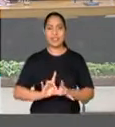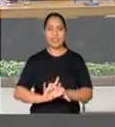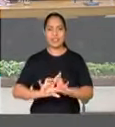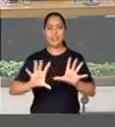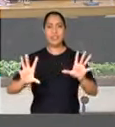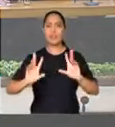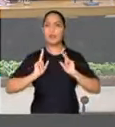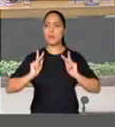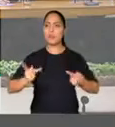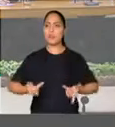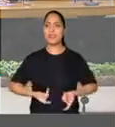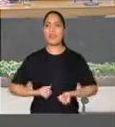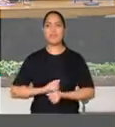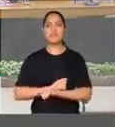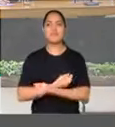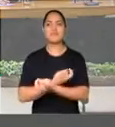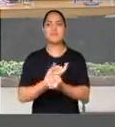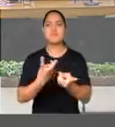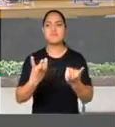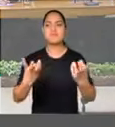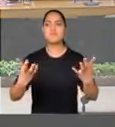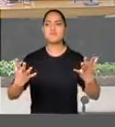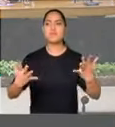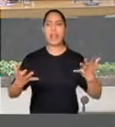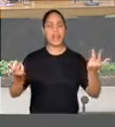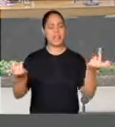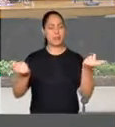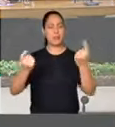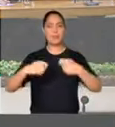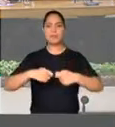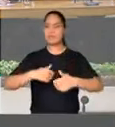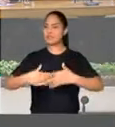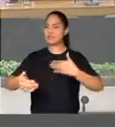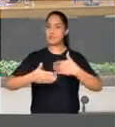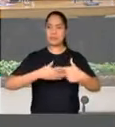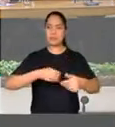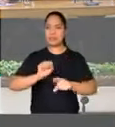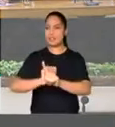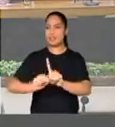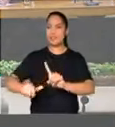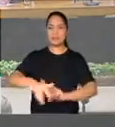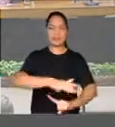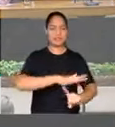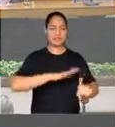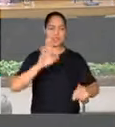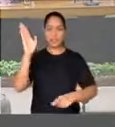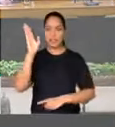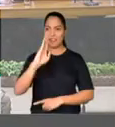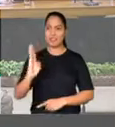ela seja farta e ela preencha todos os poros da nossa sociedade.